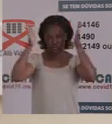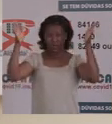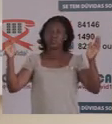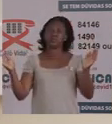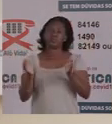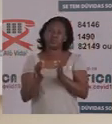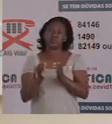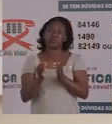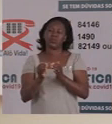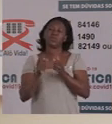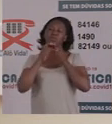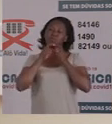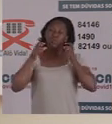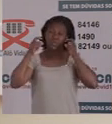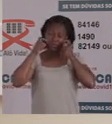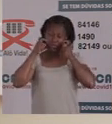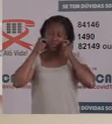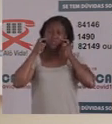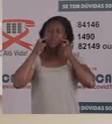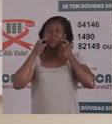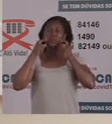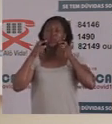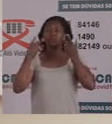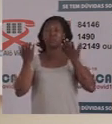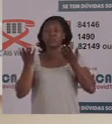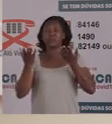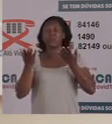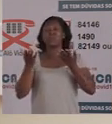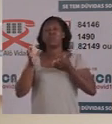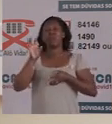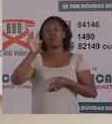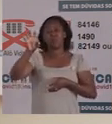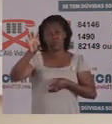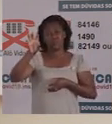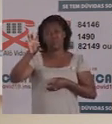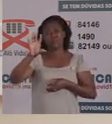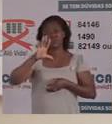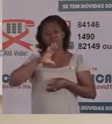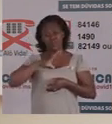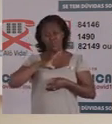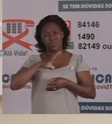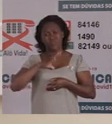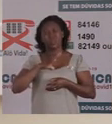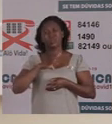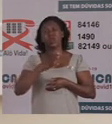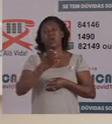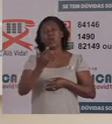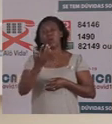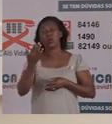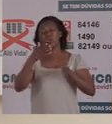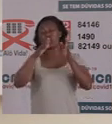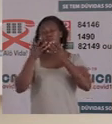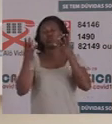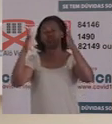entre os países aqui da região, é um dos países que tem a menor número de casos por milhão de